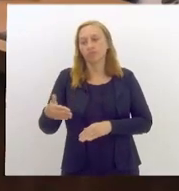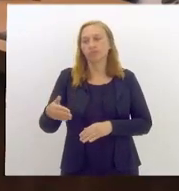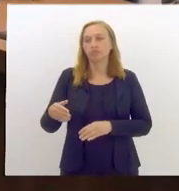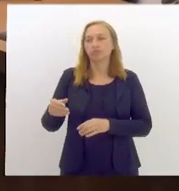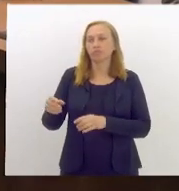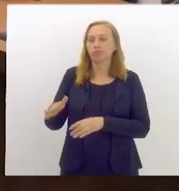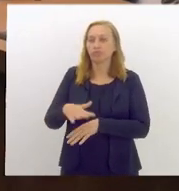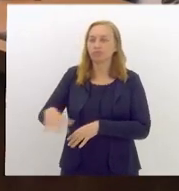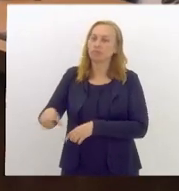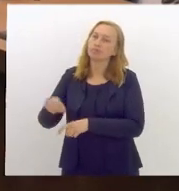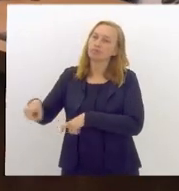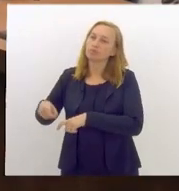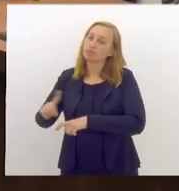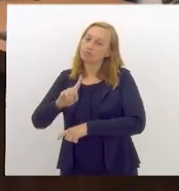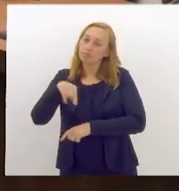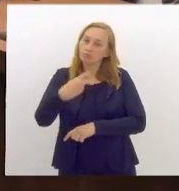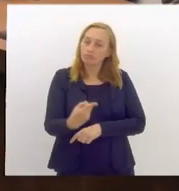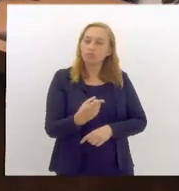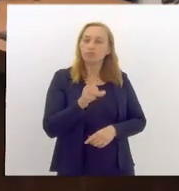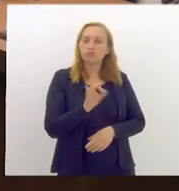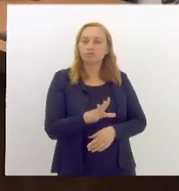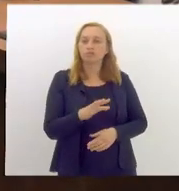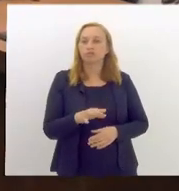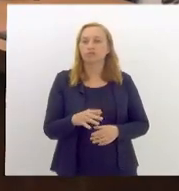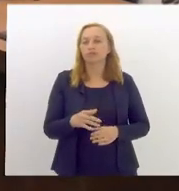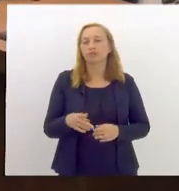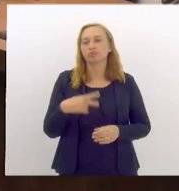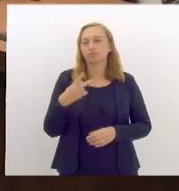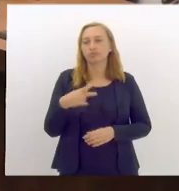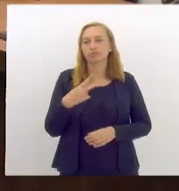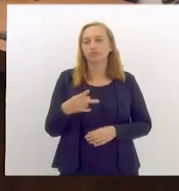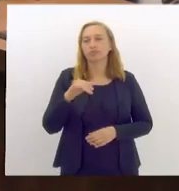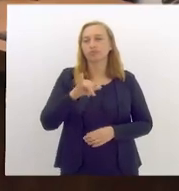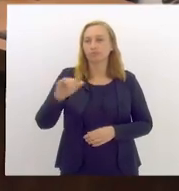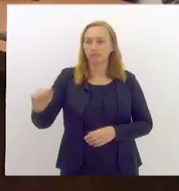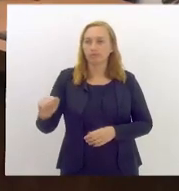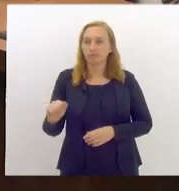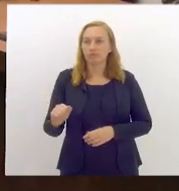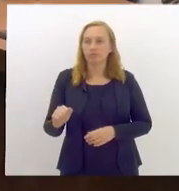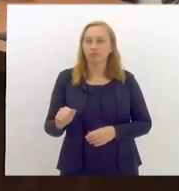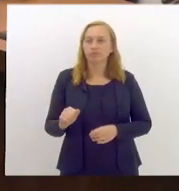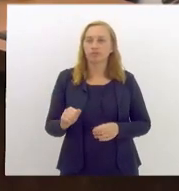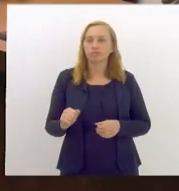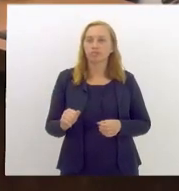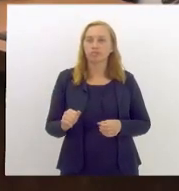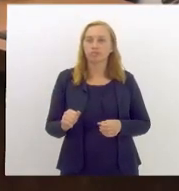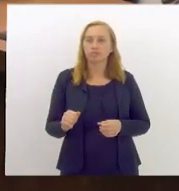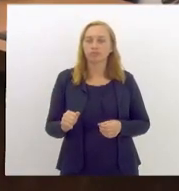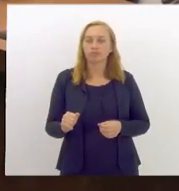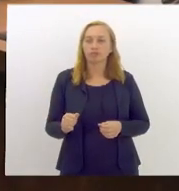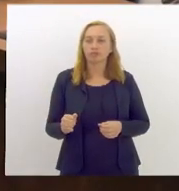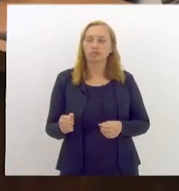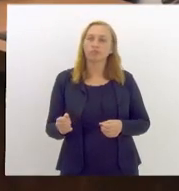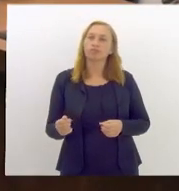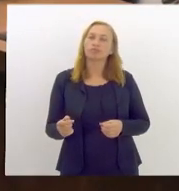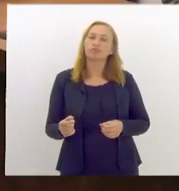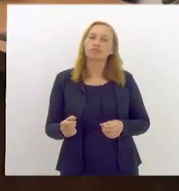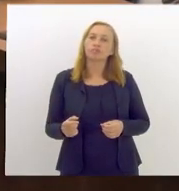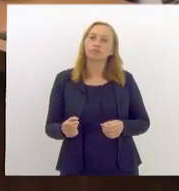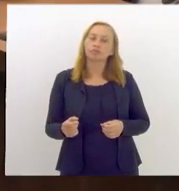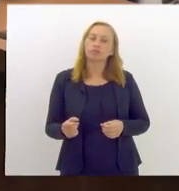rural é outra então é só para destacar que o Enéa vai repassar essa atribuição aos órgãos municipais